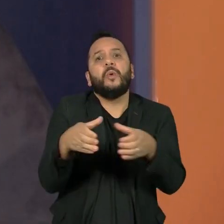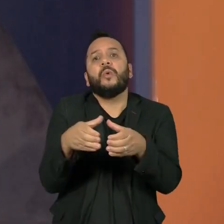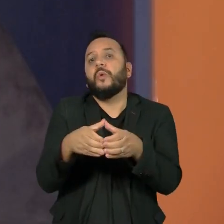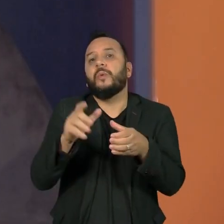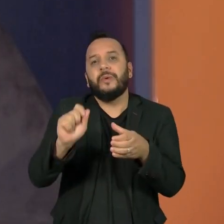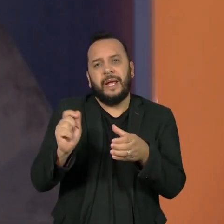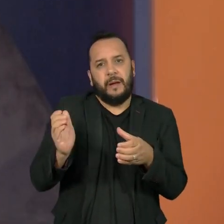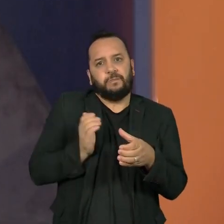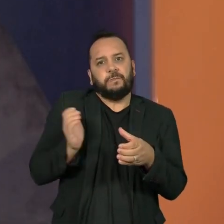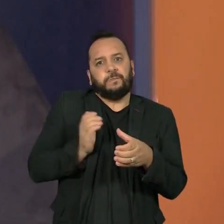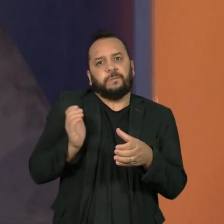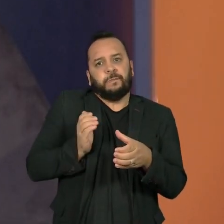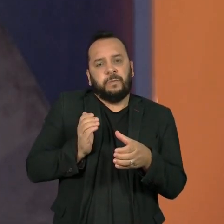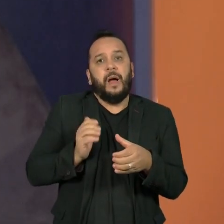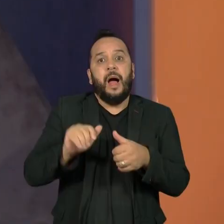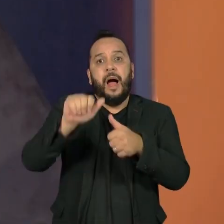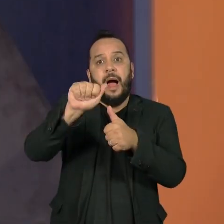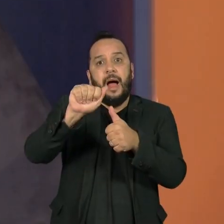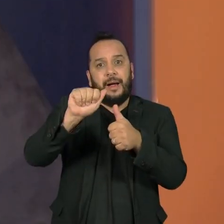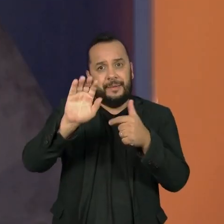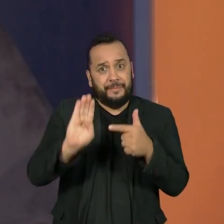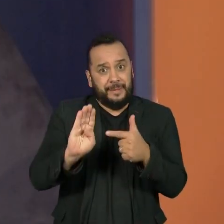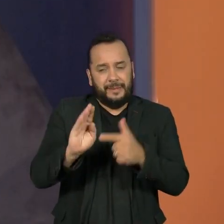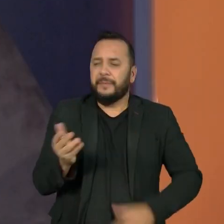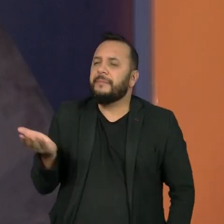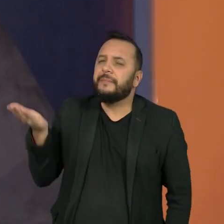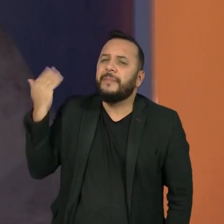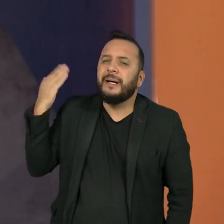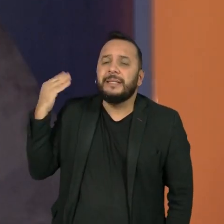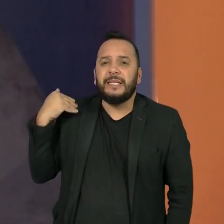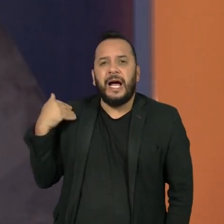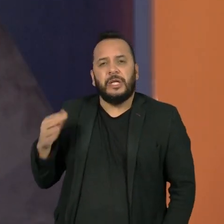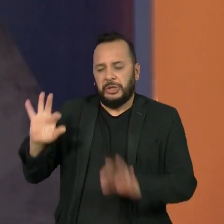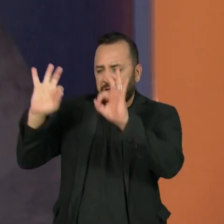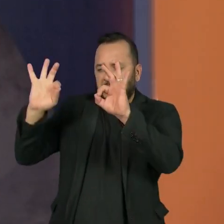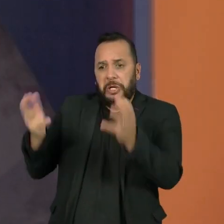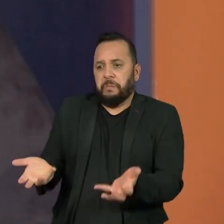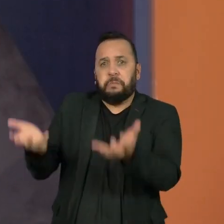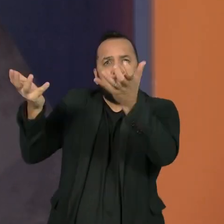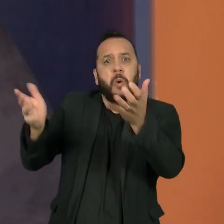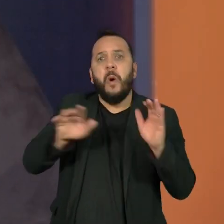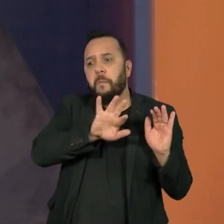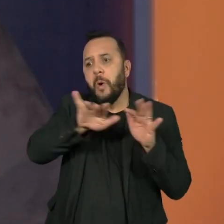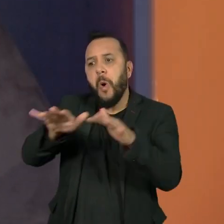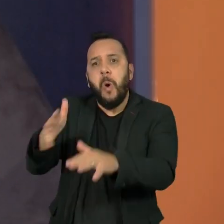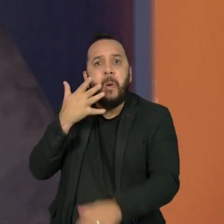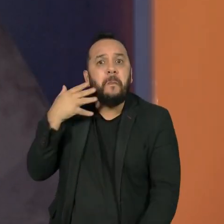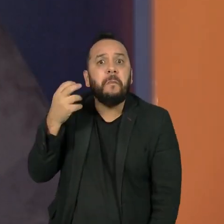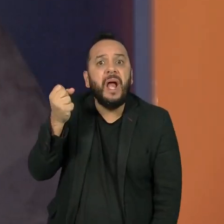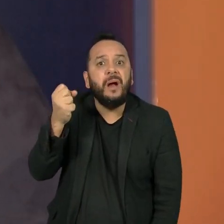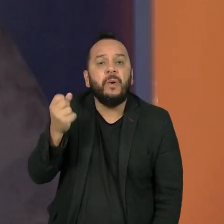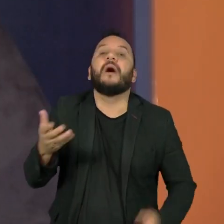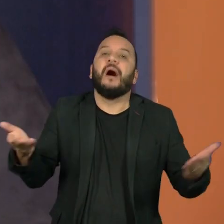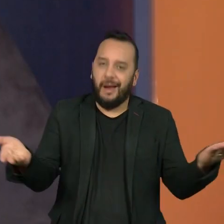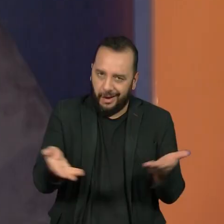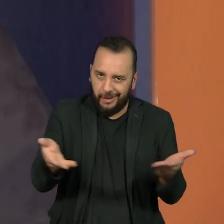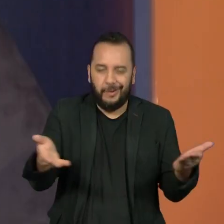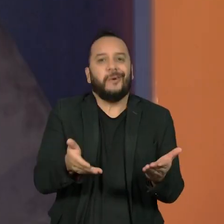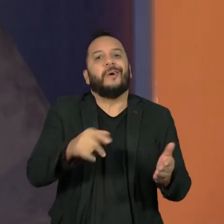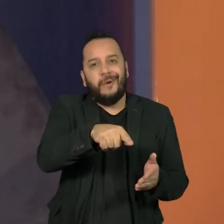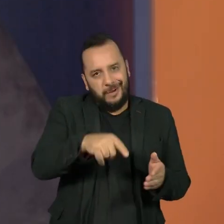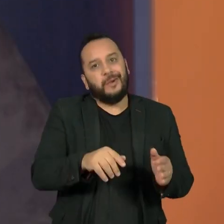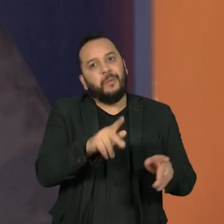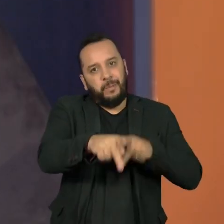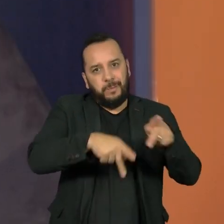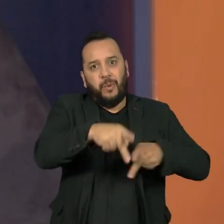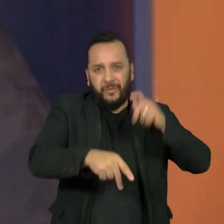A e B. E se antes ambientes de luxo eram frequentados majoritariamente por pessoas brancas, agora negros em